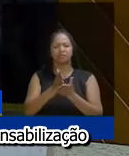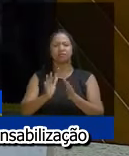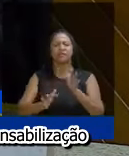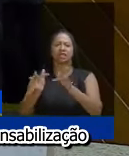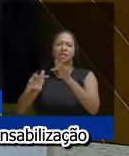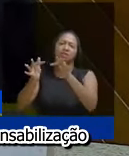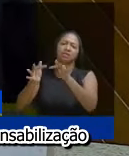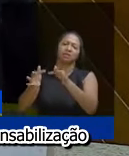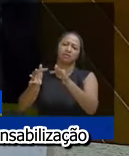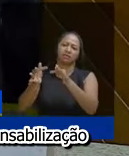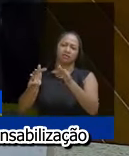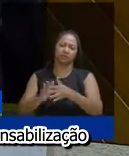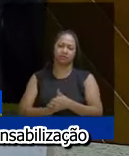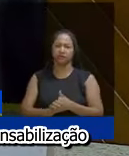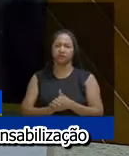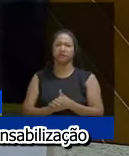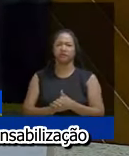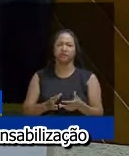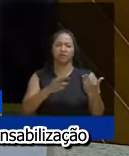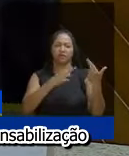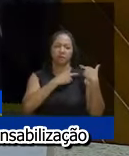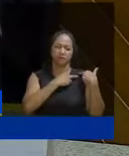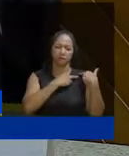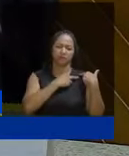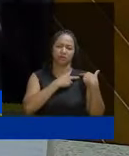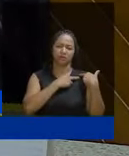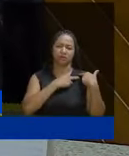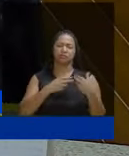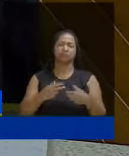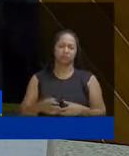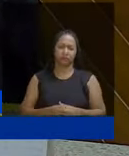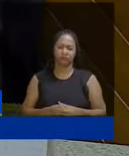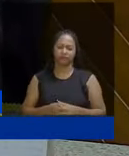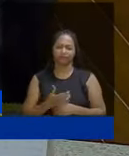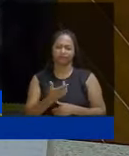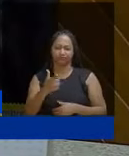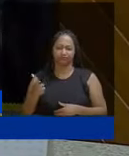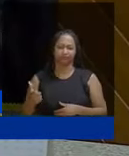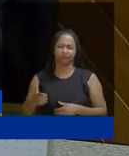da obra o motivo para a não responsabilização